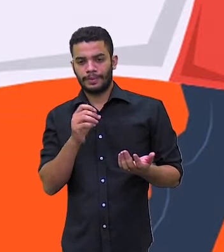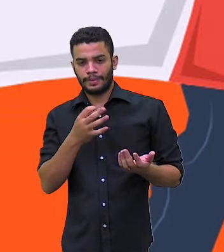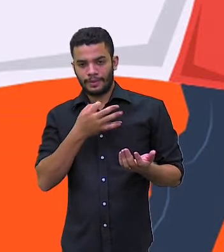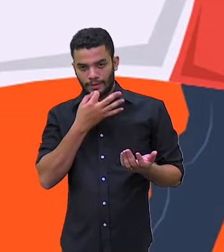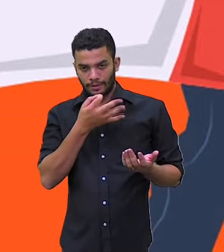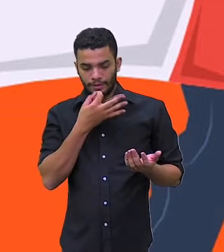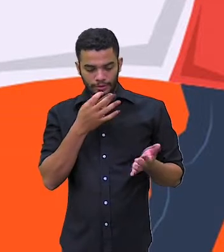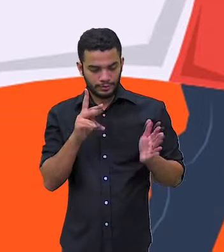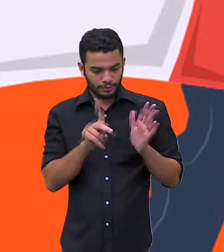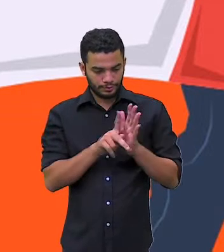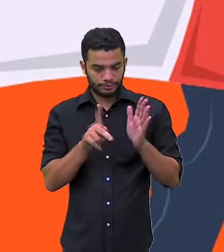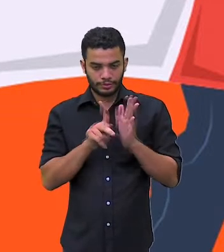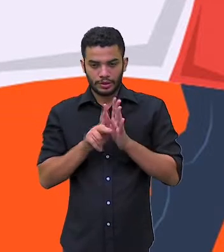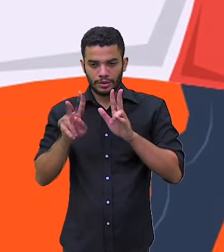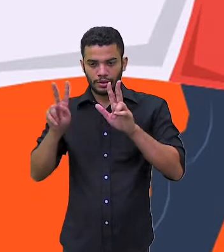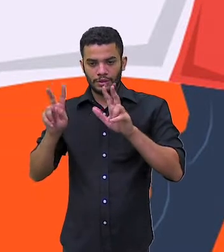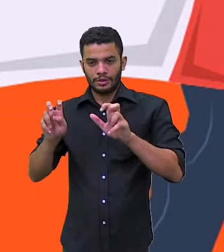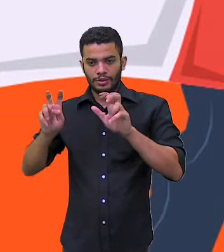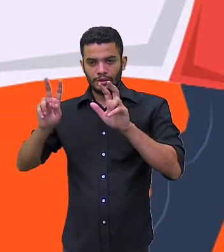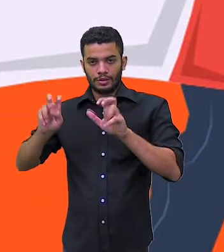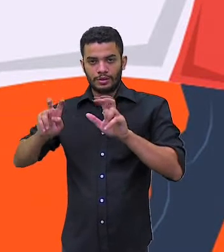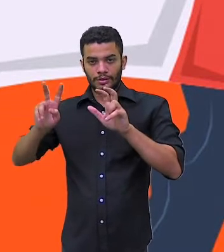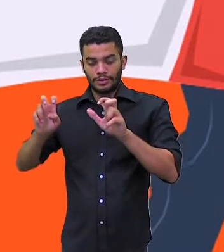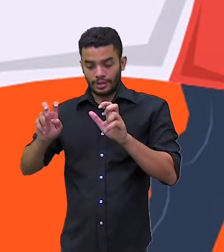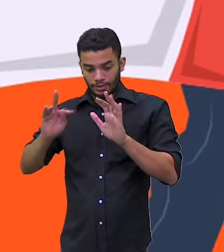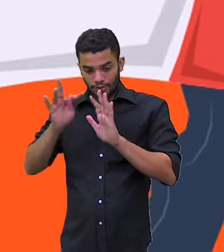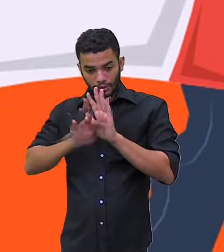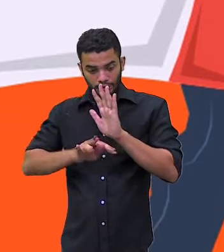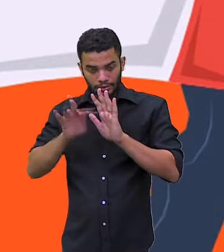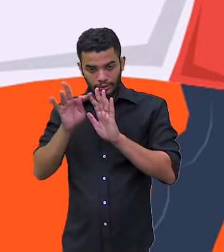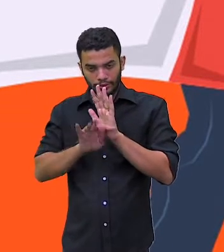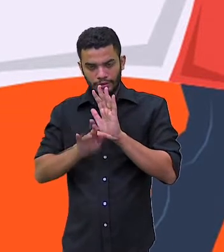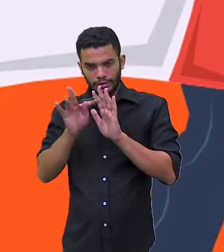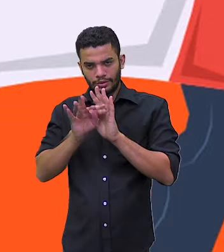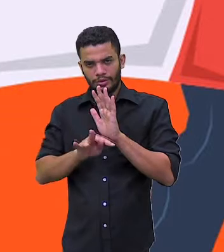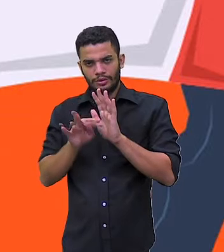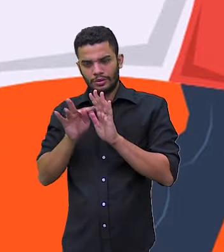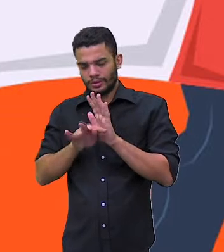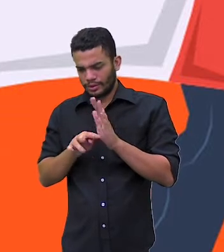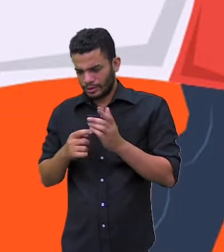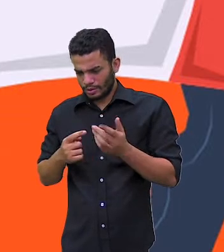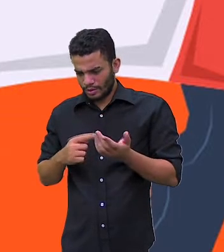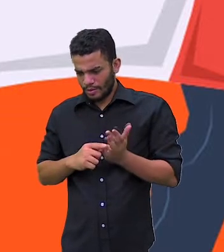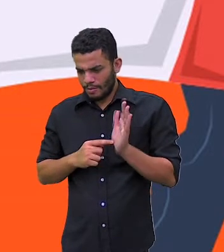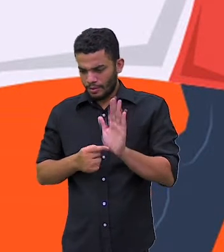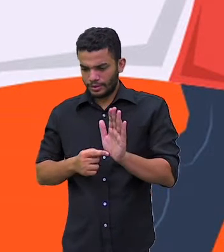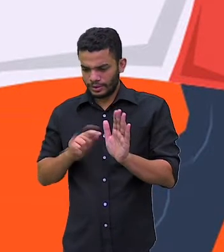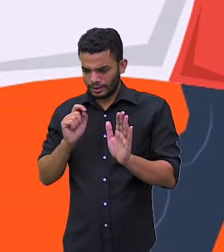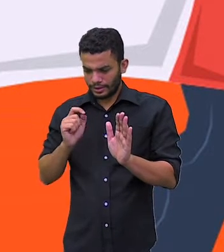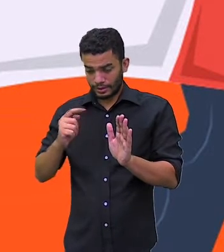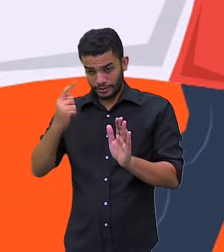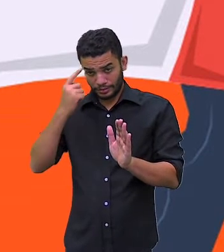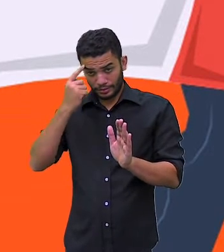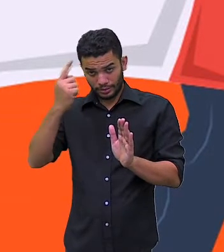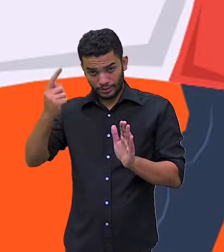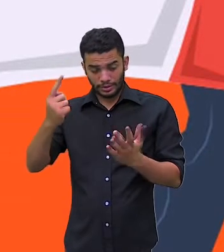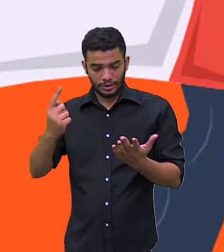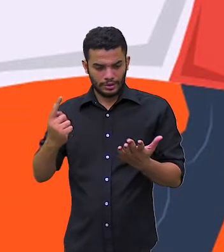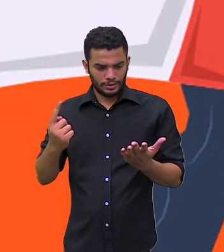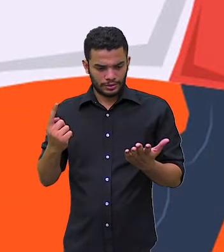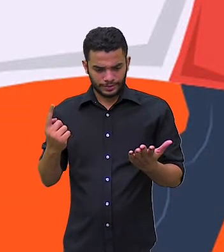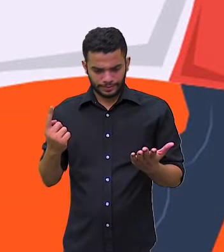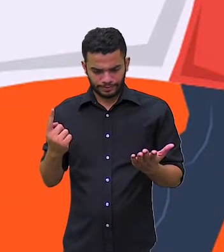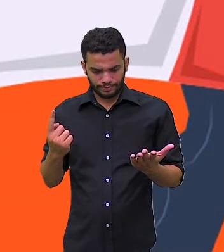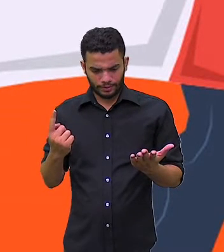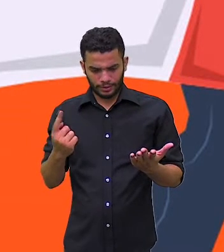momento. Utiliza-se de texto, né, para expressar o quê? Essa indignação, fazer uma crítica, né,